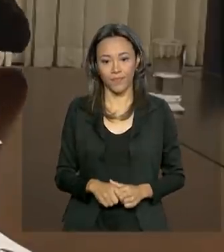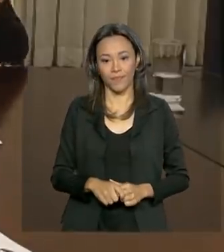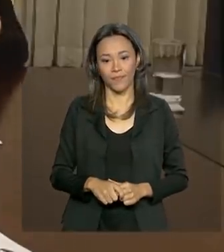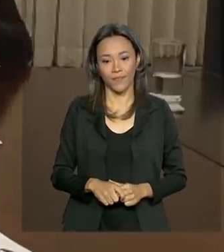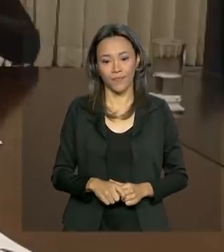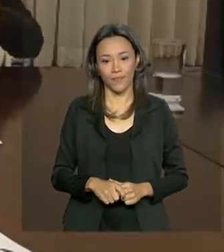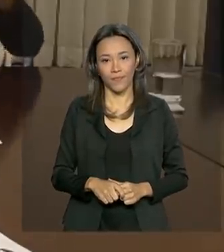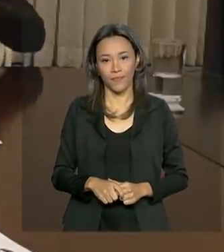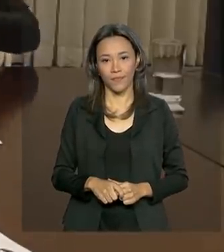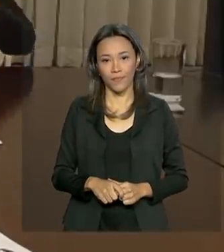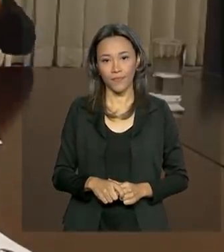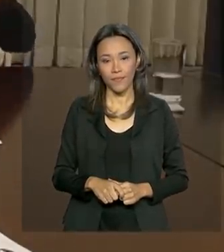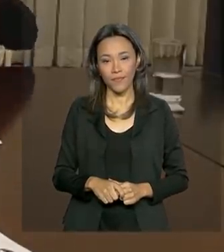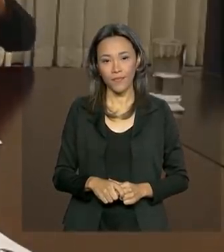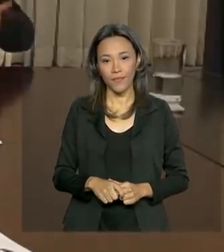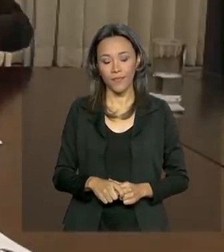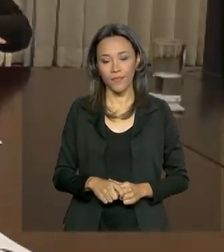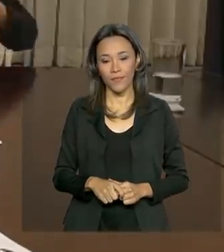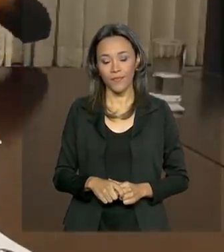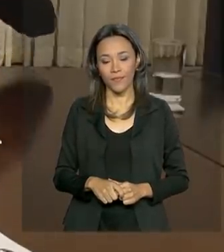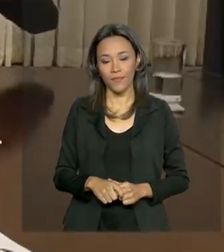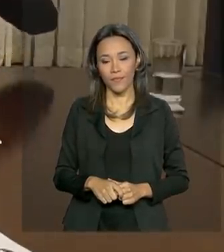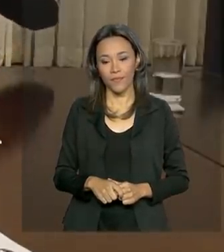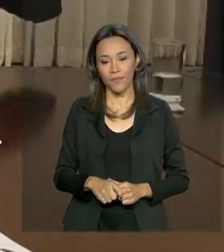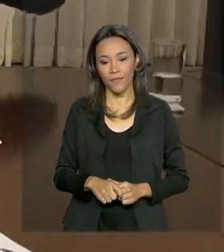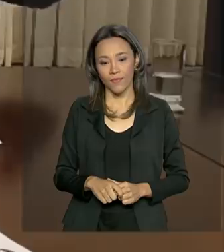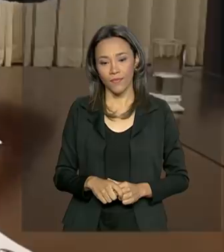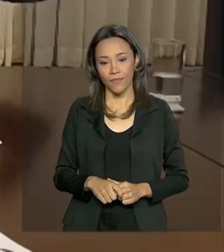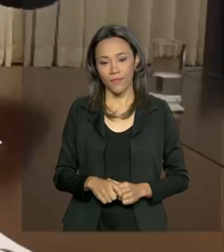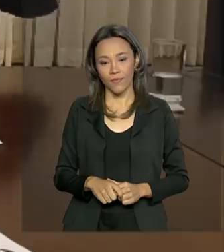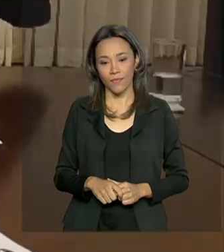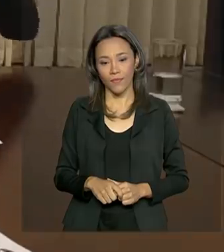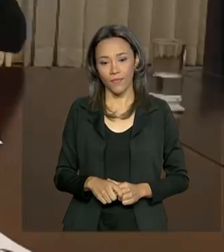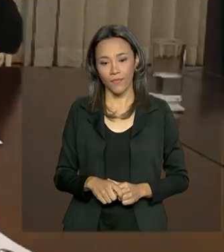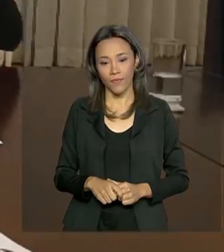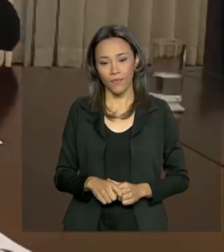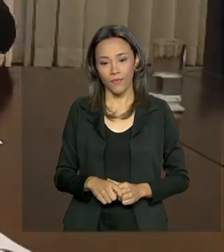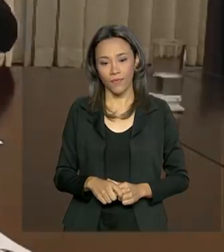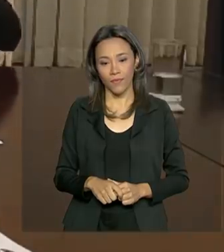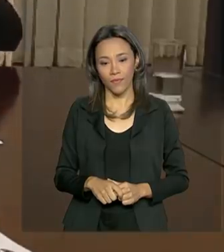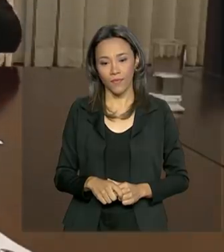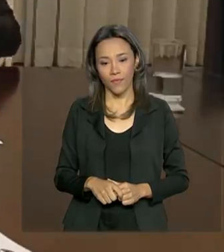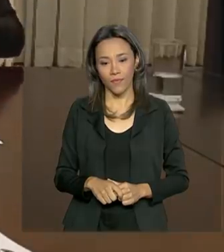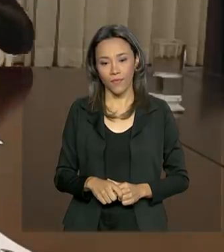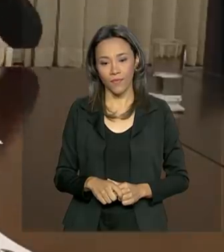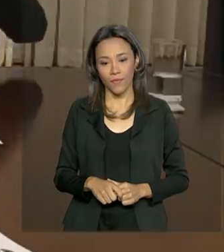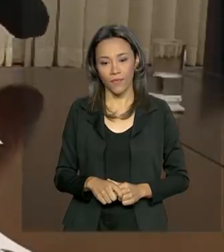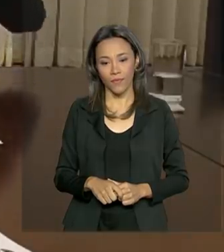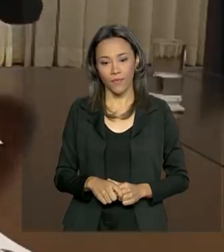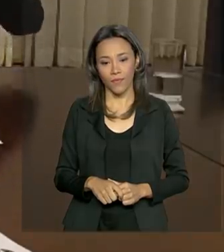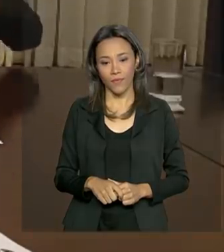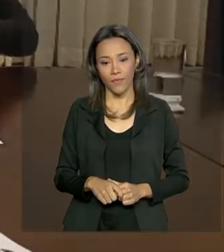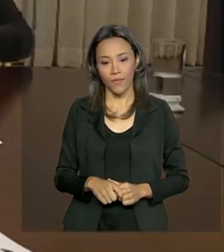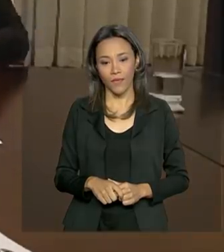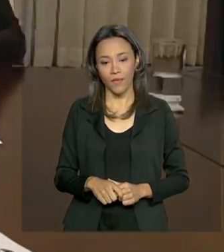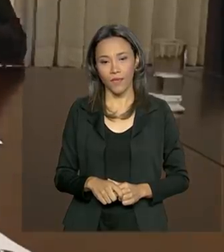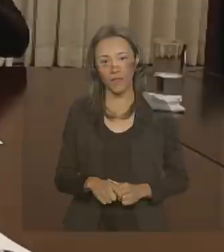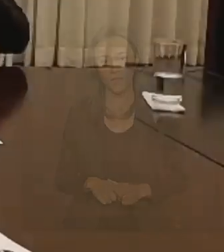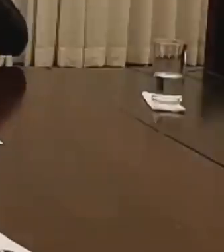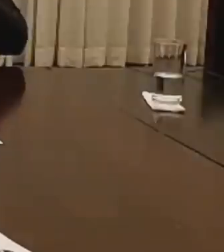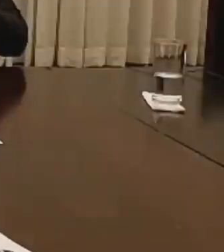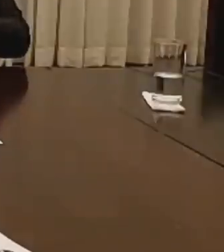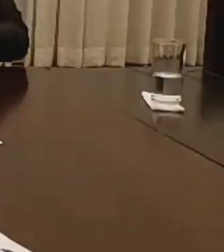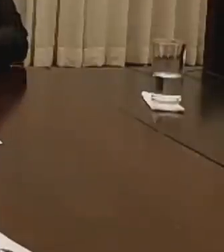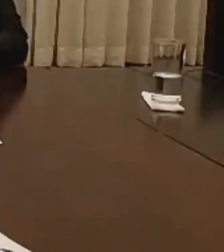A economia deslanchou, foi muita coisa destravada, o Brasil está crescendo. Aqui em Brasileira bateu o quê?